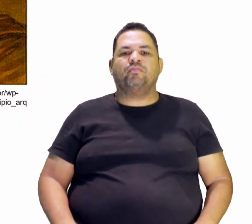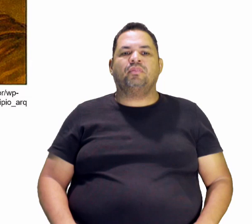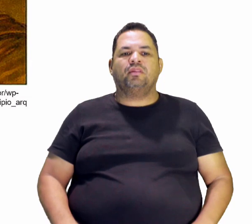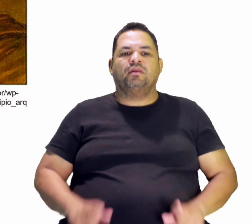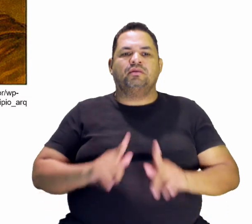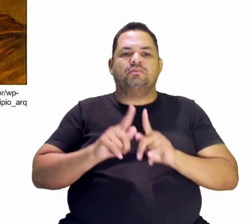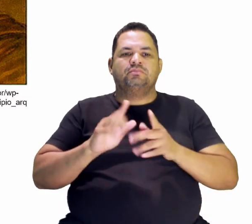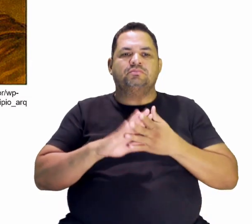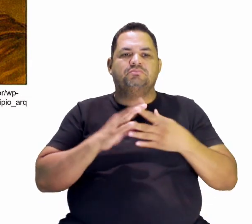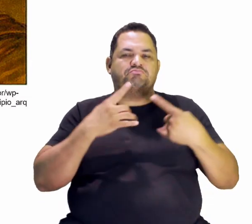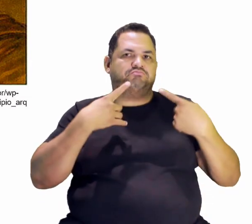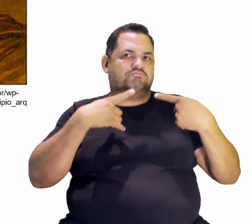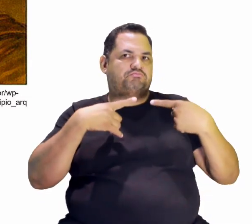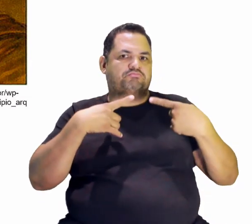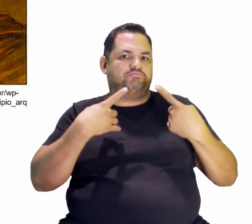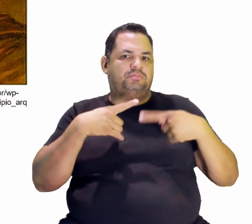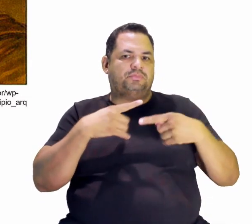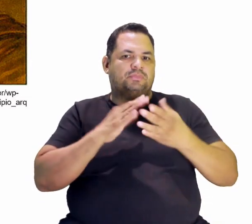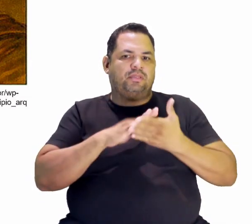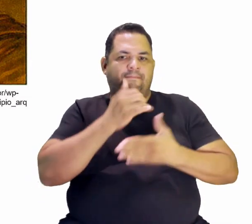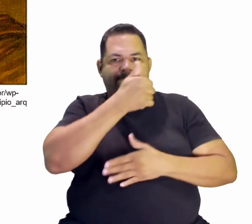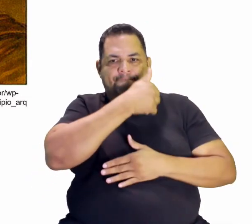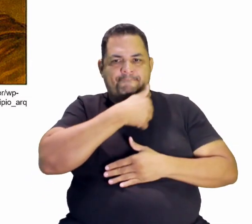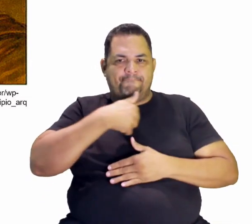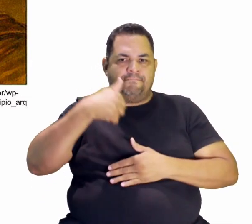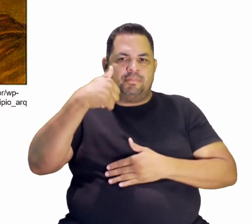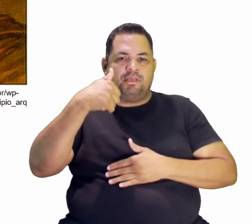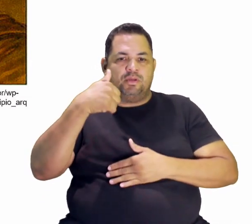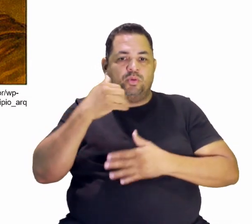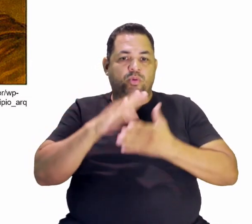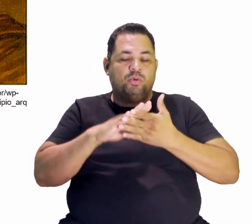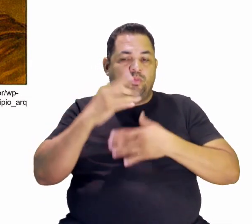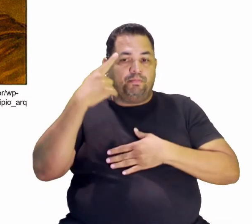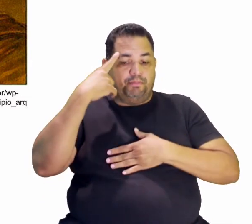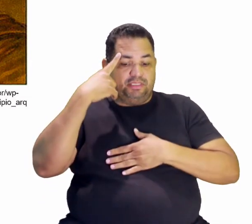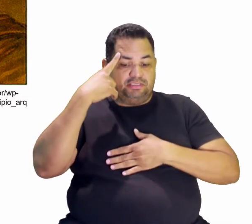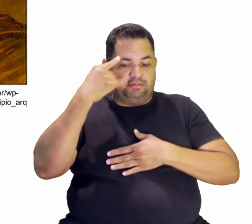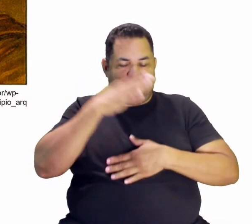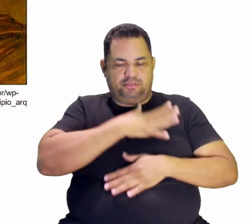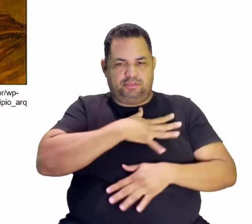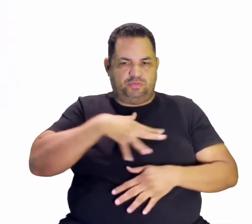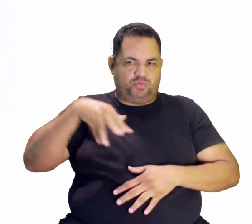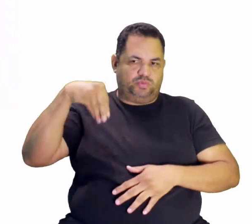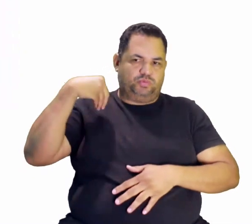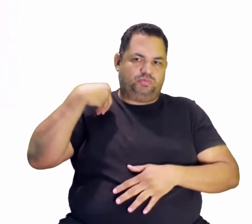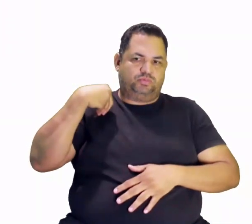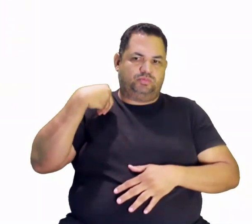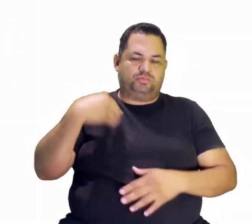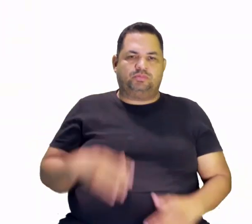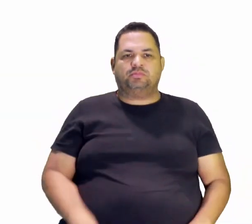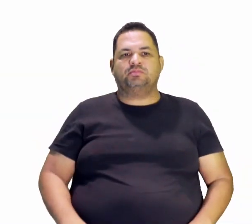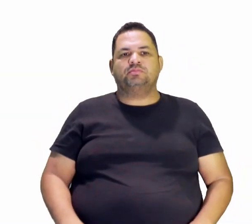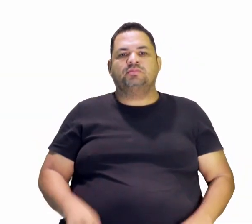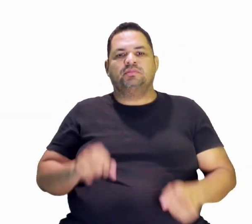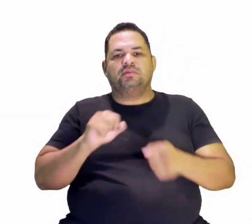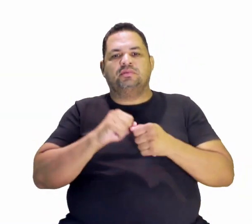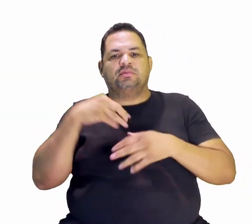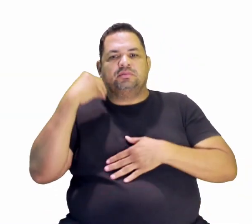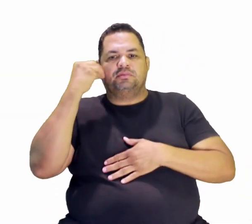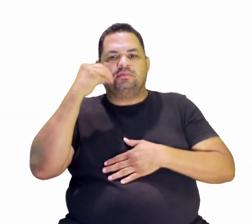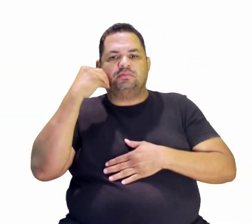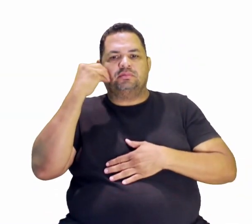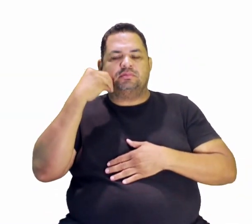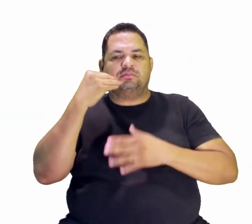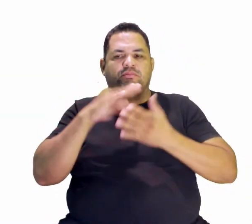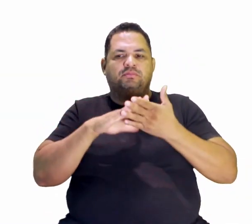não contradiz Aristóteles, ele melhora o que Aristóteles pensava, fazendo medidas, né? Fazendo a experiência famosa